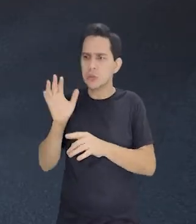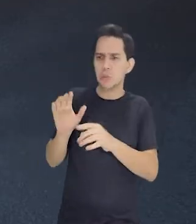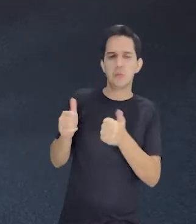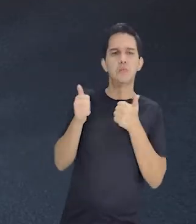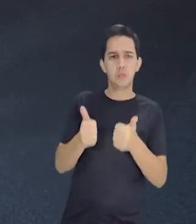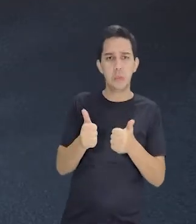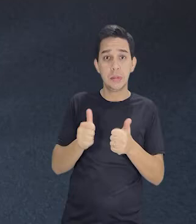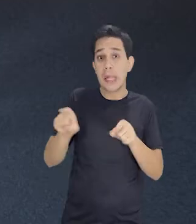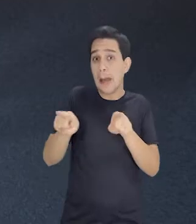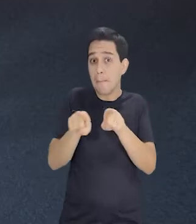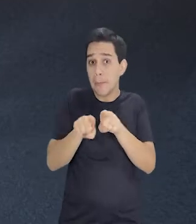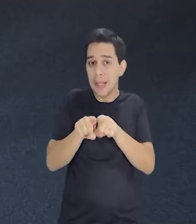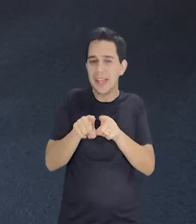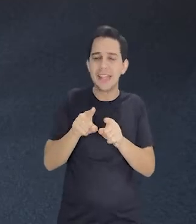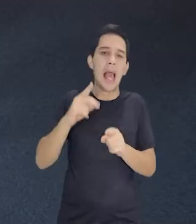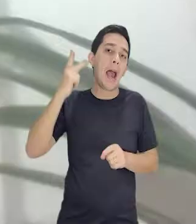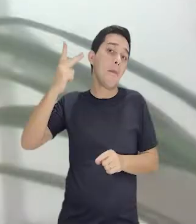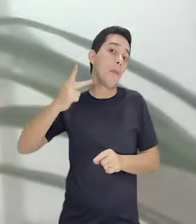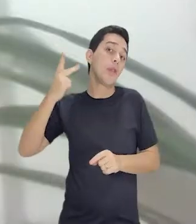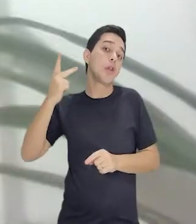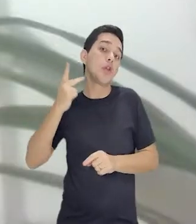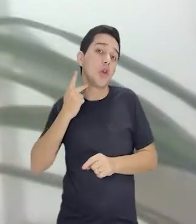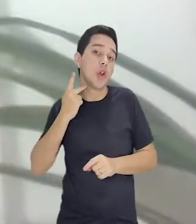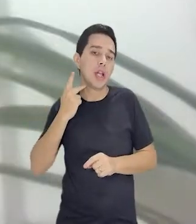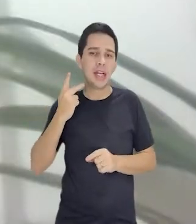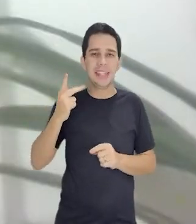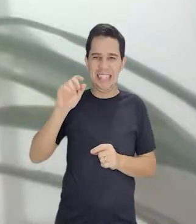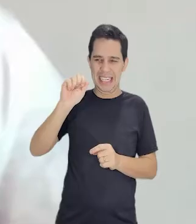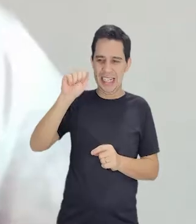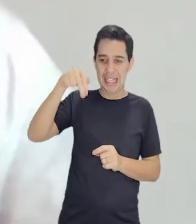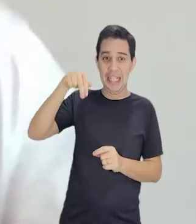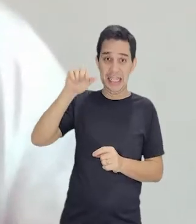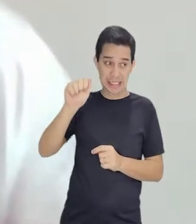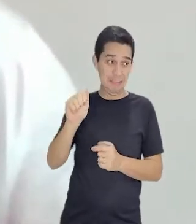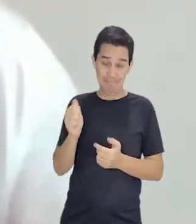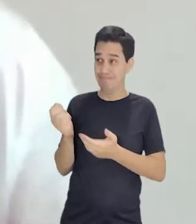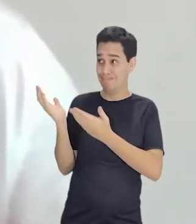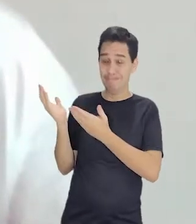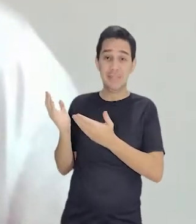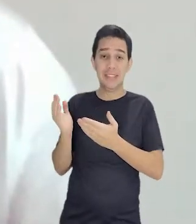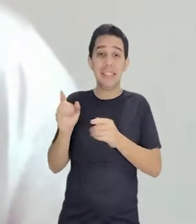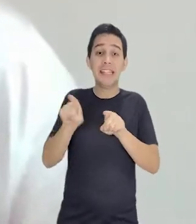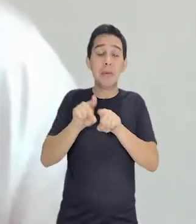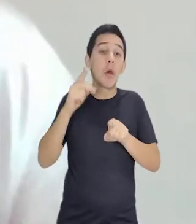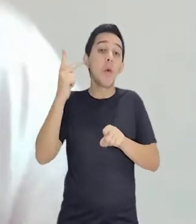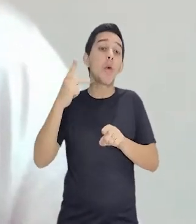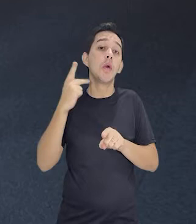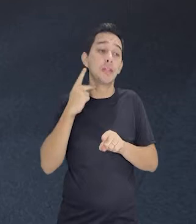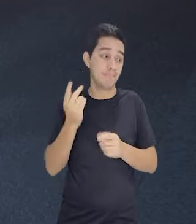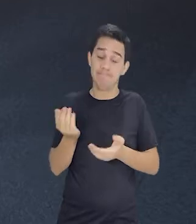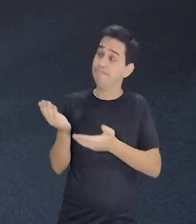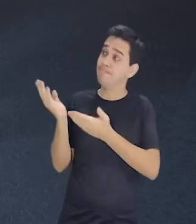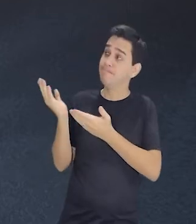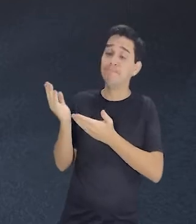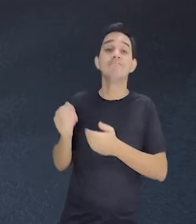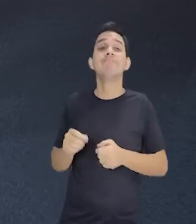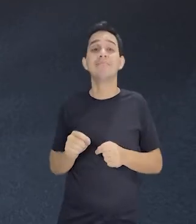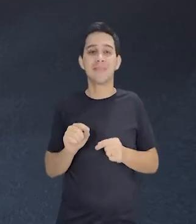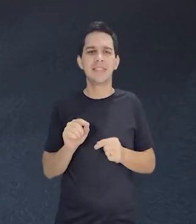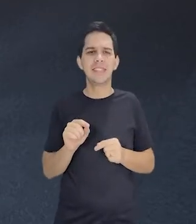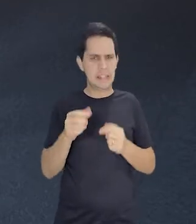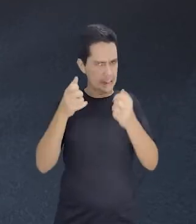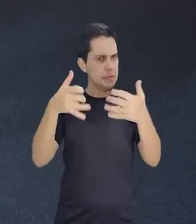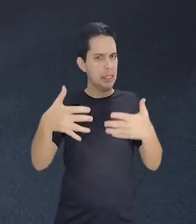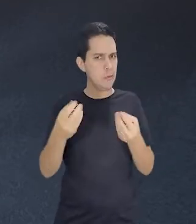Confira a participação da promotora de justiça Ana Carolina Brocchini e do promotor de justiça Marcelo Abramovich. E no nosso bloco